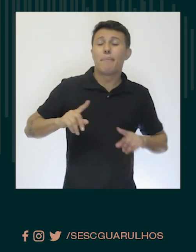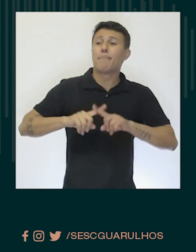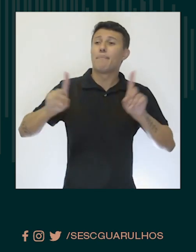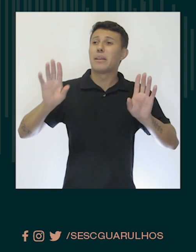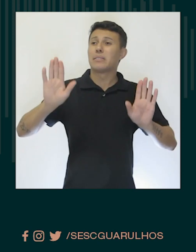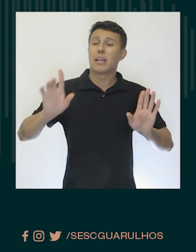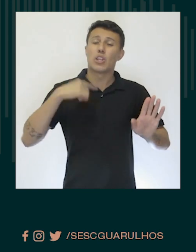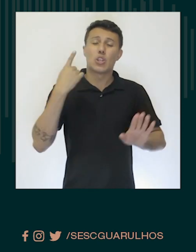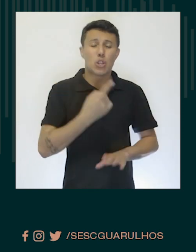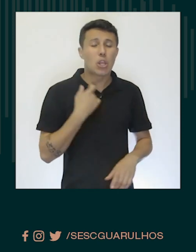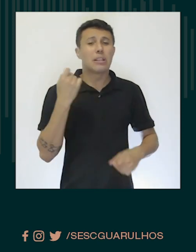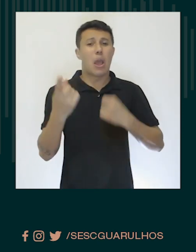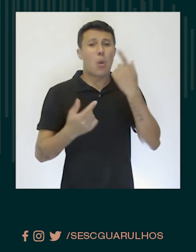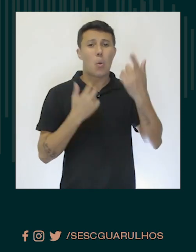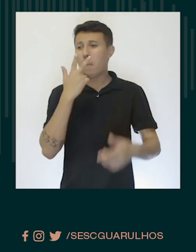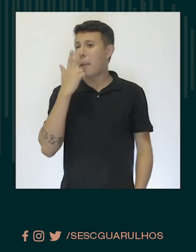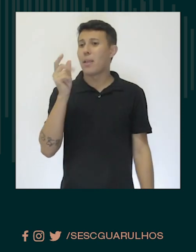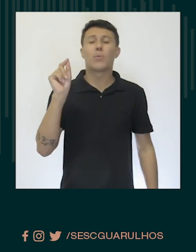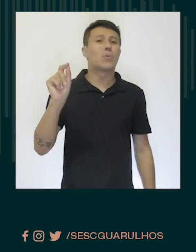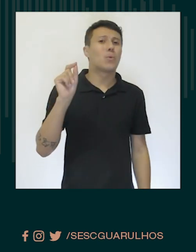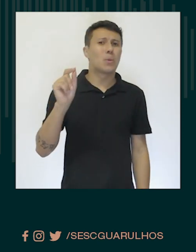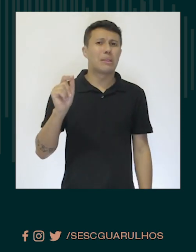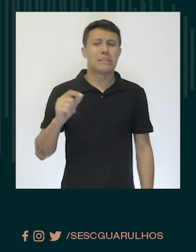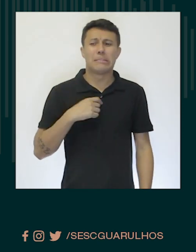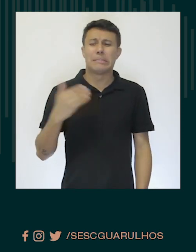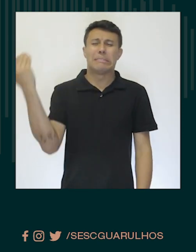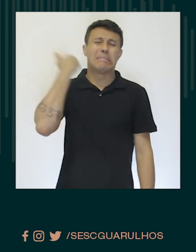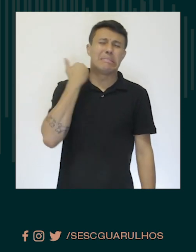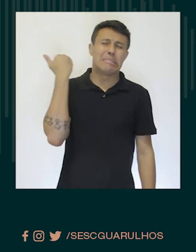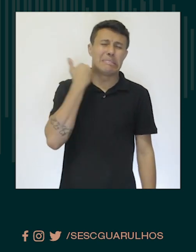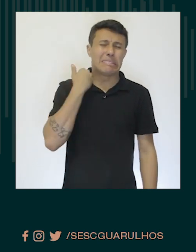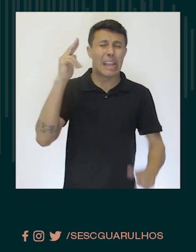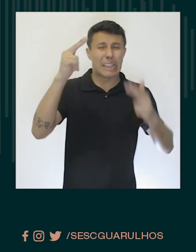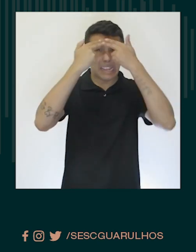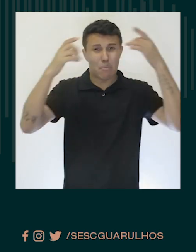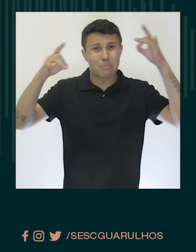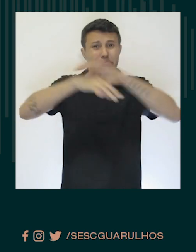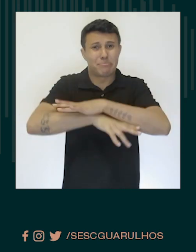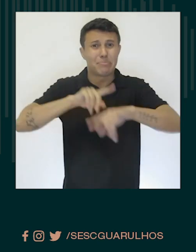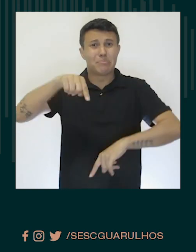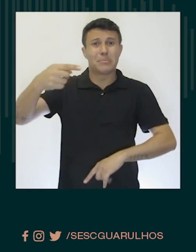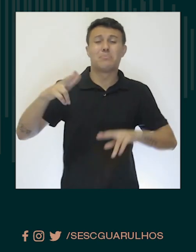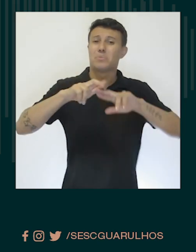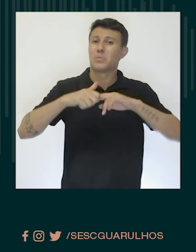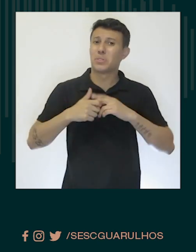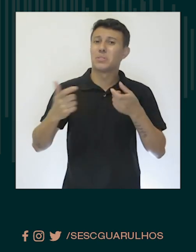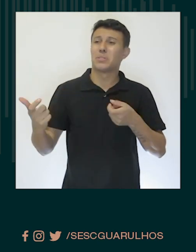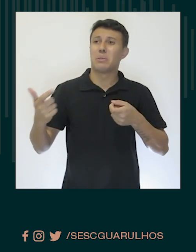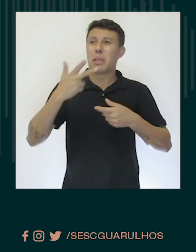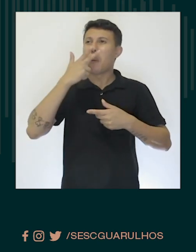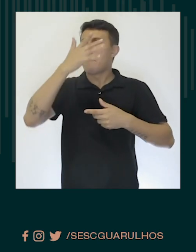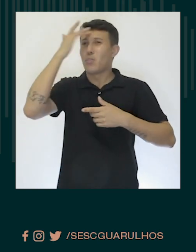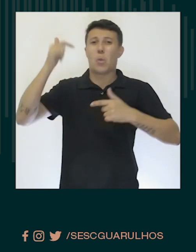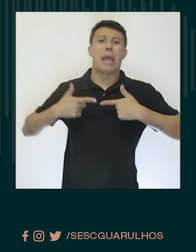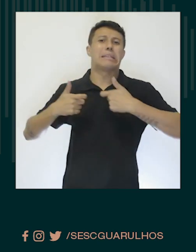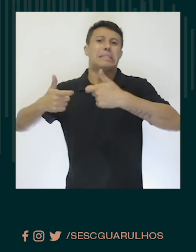fosse um estresse pós-traumático, tá ligado? Um soldado que volta de uma guerra, alguém que vive uma guerra, alguém que vive uma